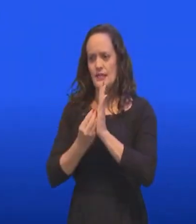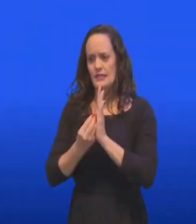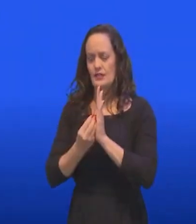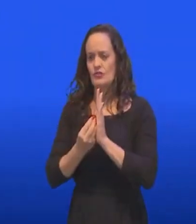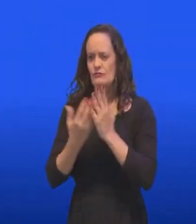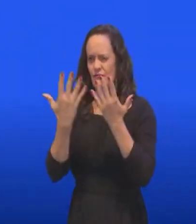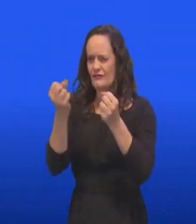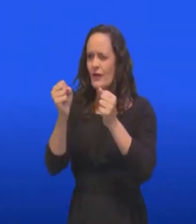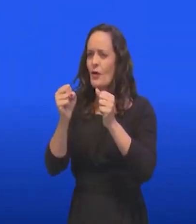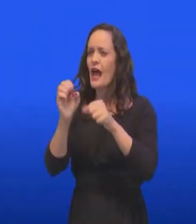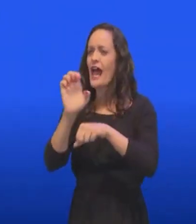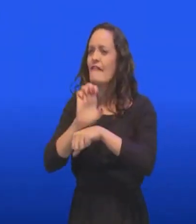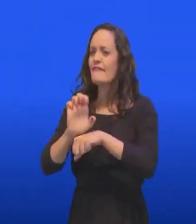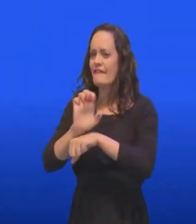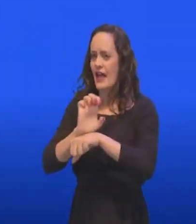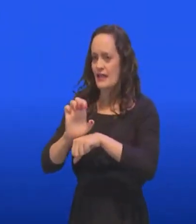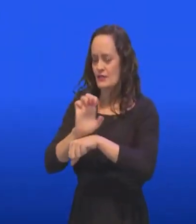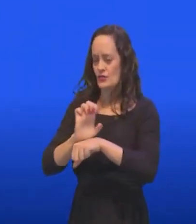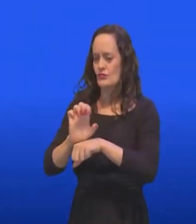no capítulo 1, 22.